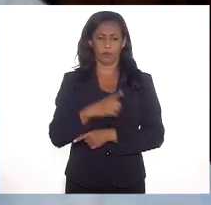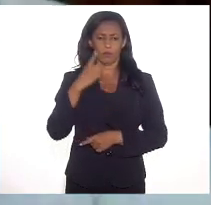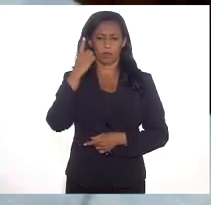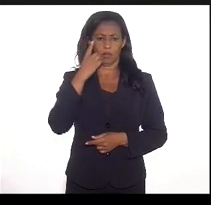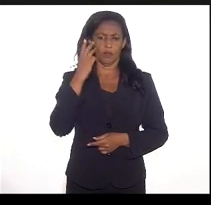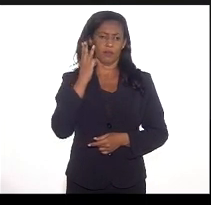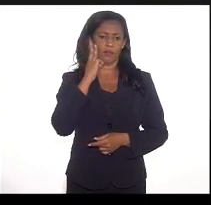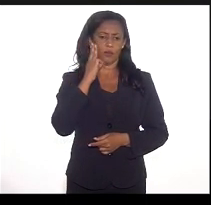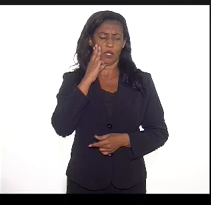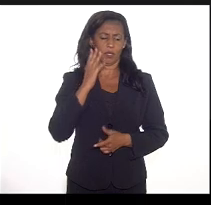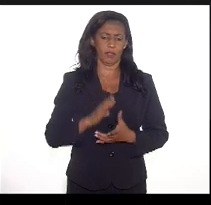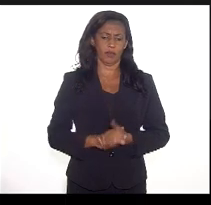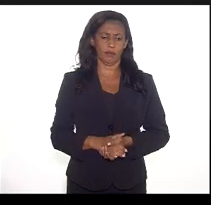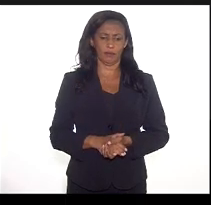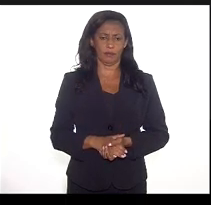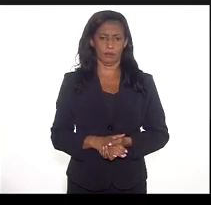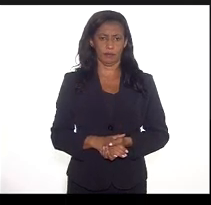amigo.